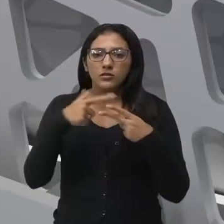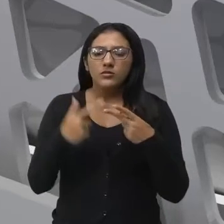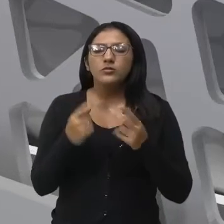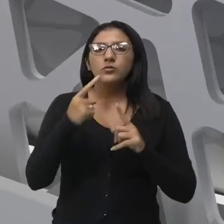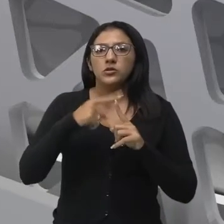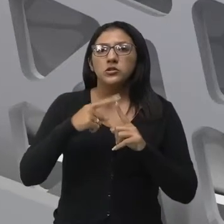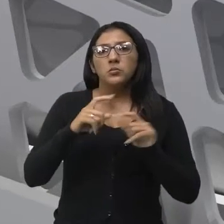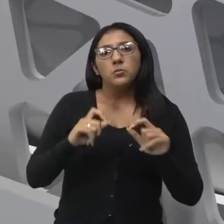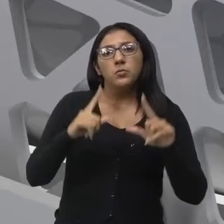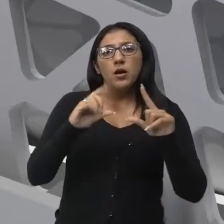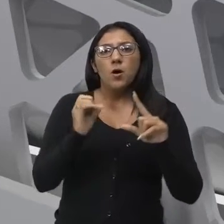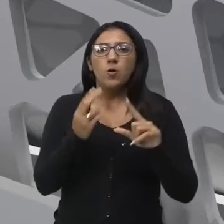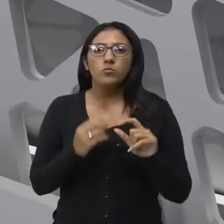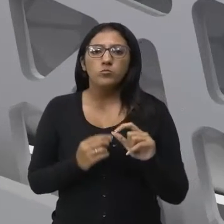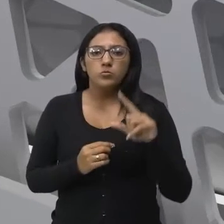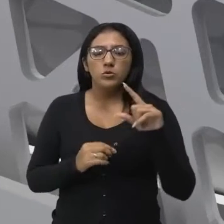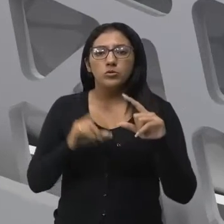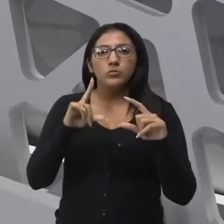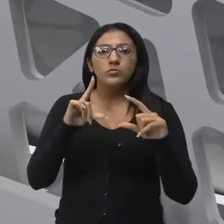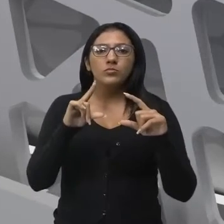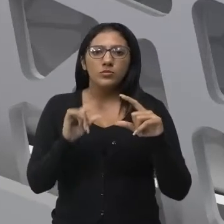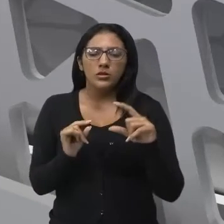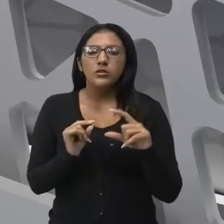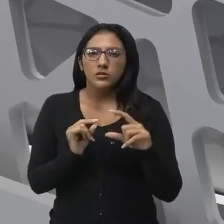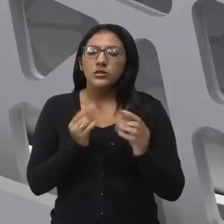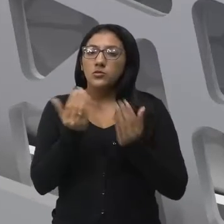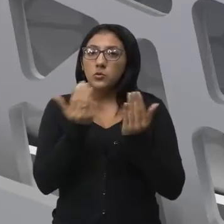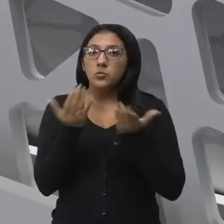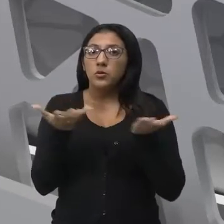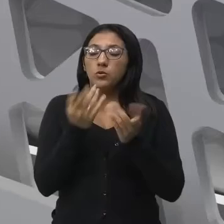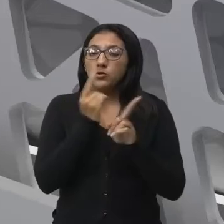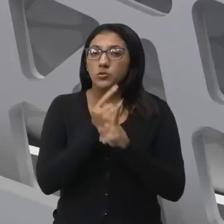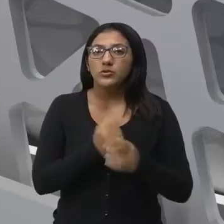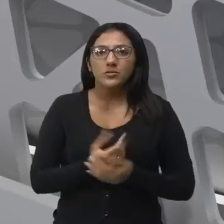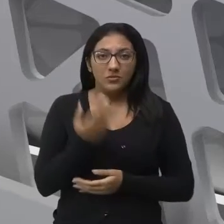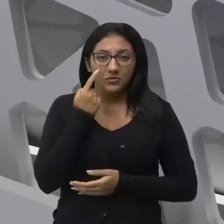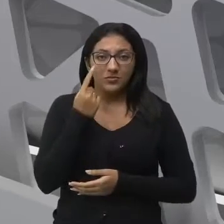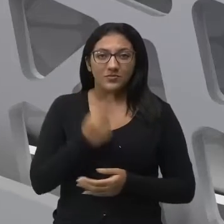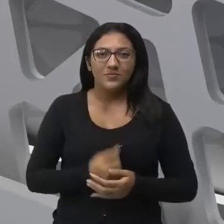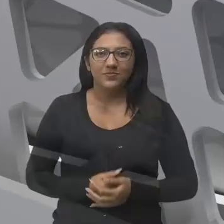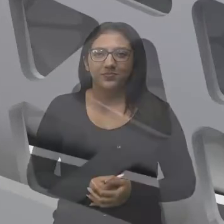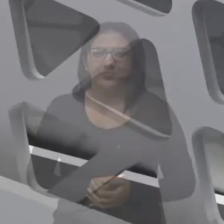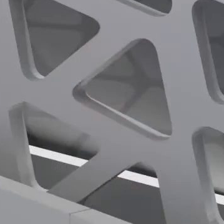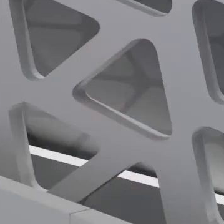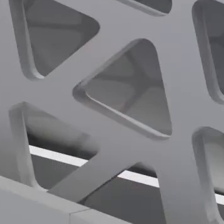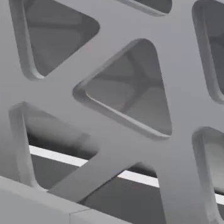nossas grandezas são diretamente ou inversamente proporcionais. Então, acompanhe comigo.